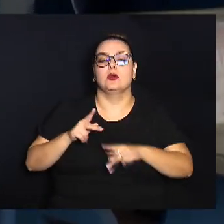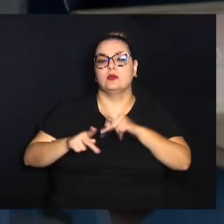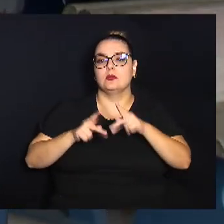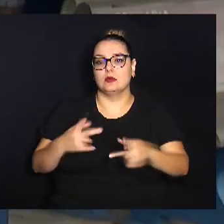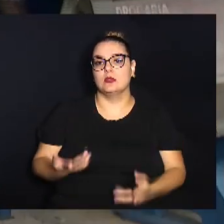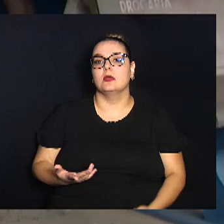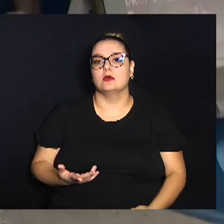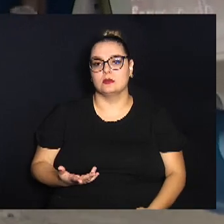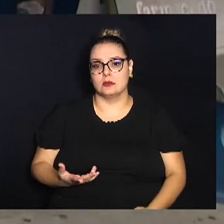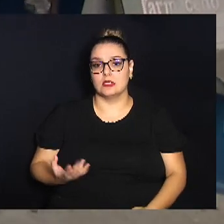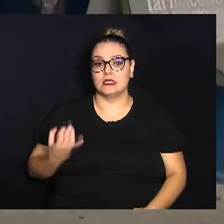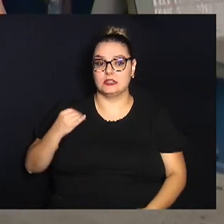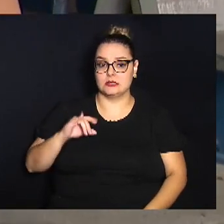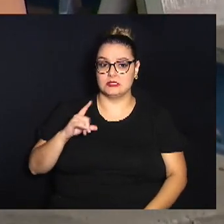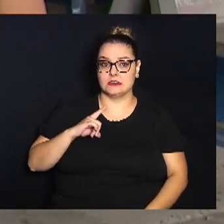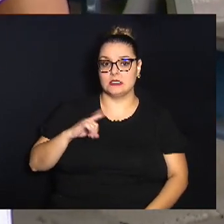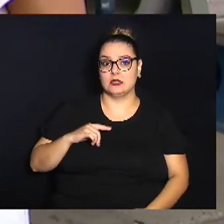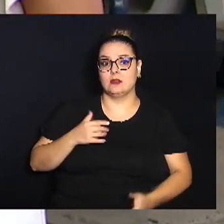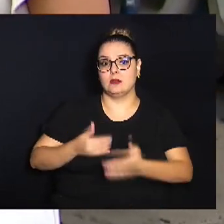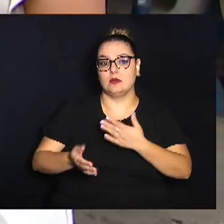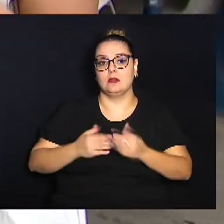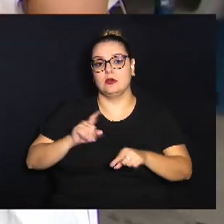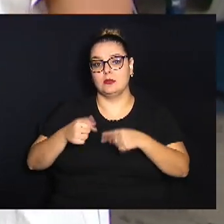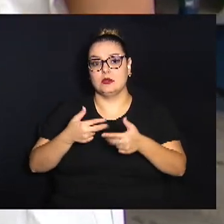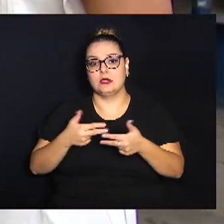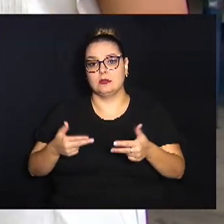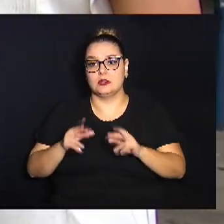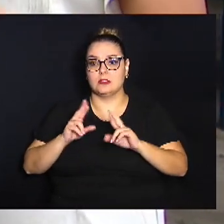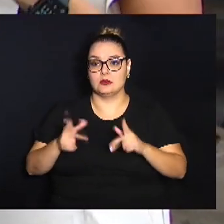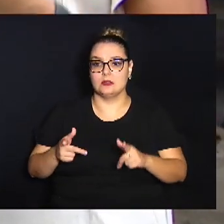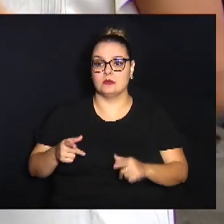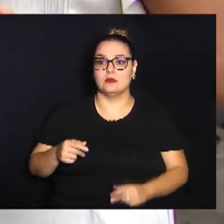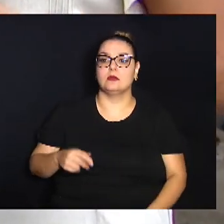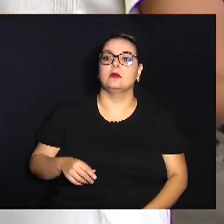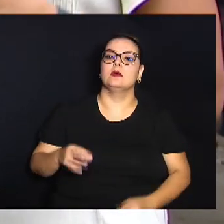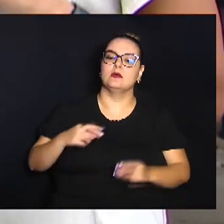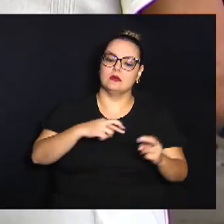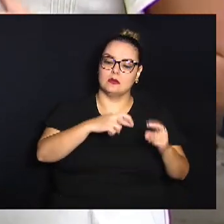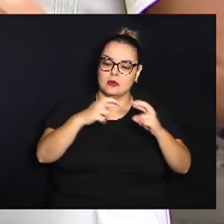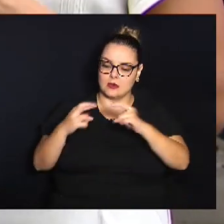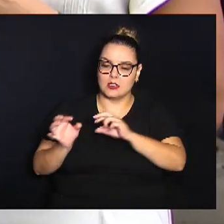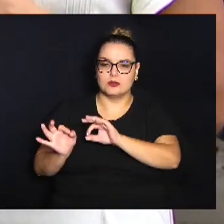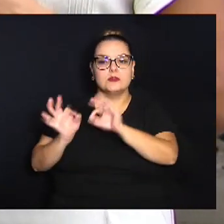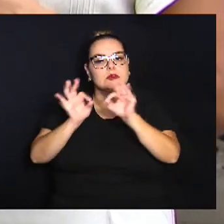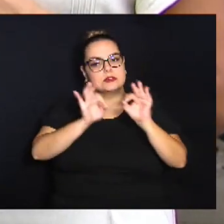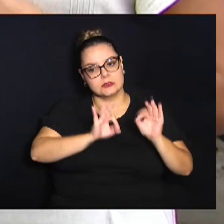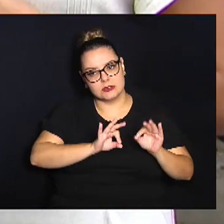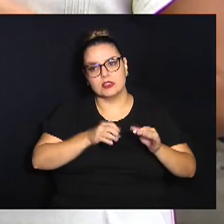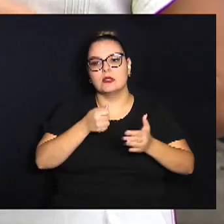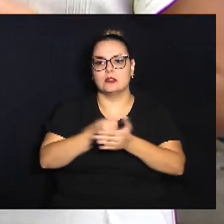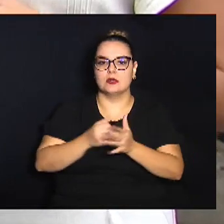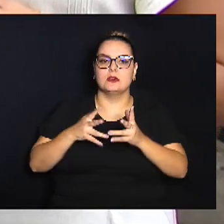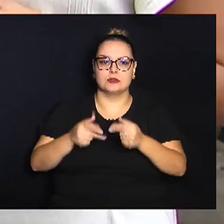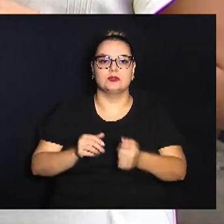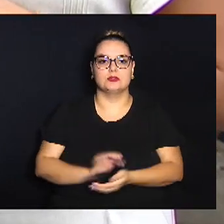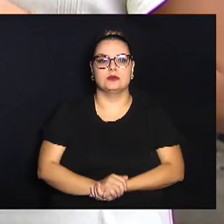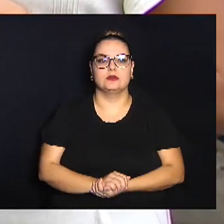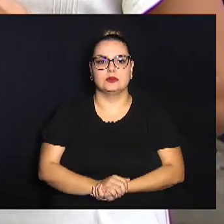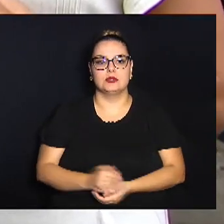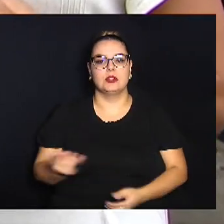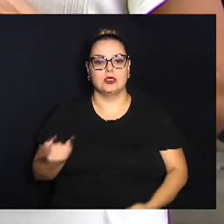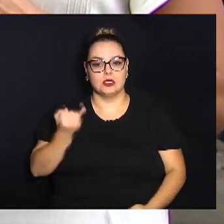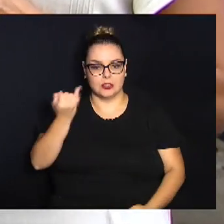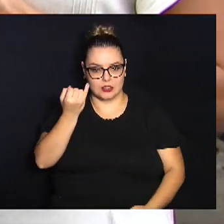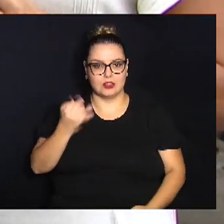população, caso tenha qualquer outro evento diferente desse, vai ser monitorada, vai ser acompanhada, a gente garante tudo isso.